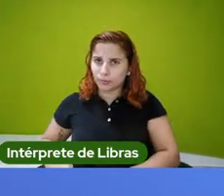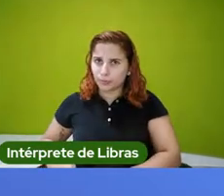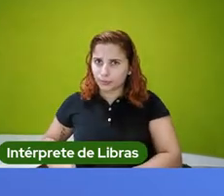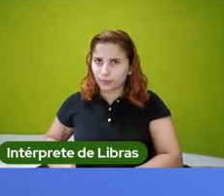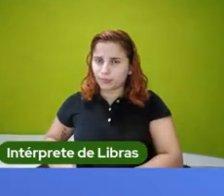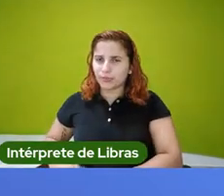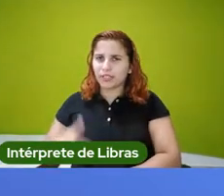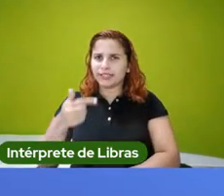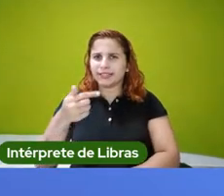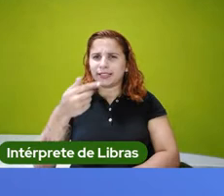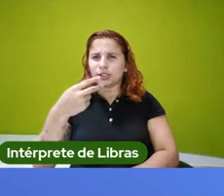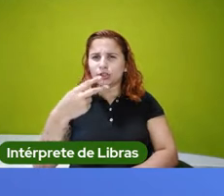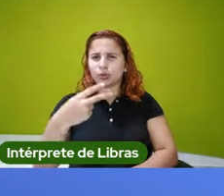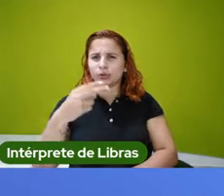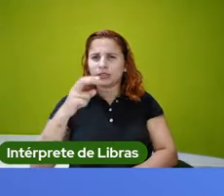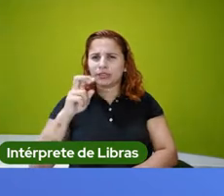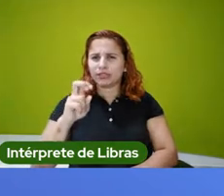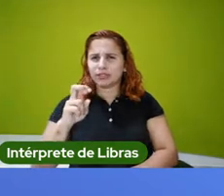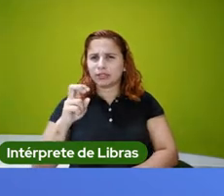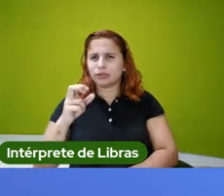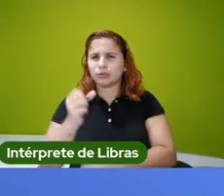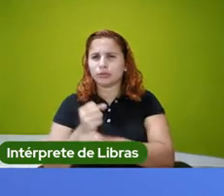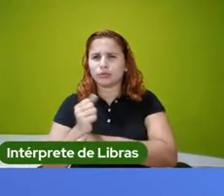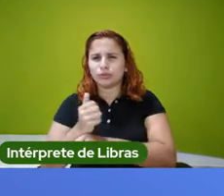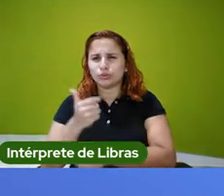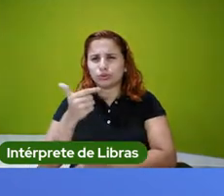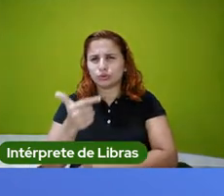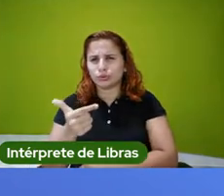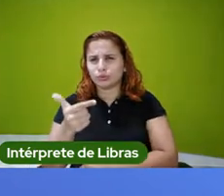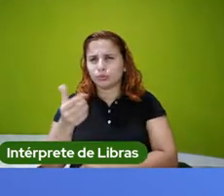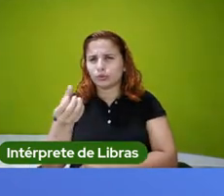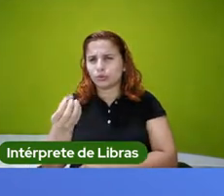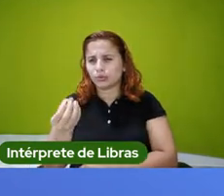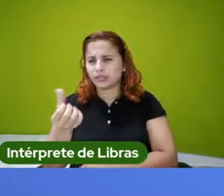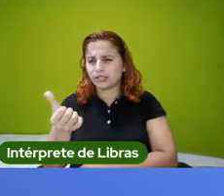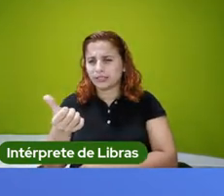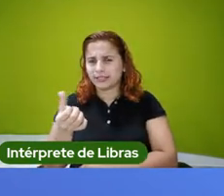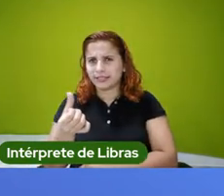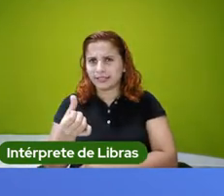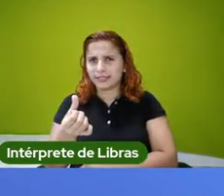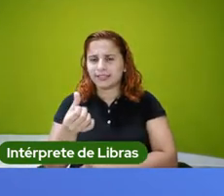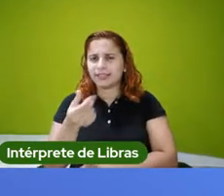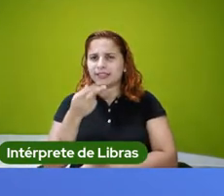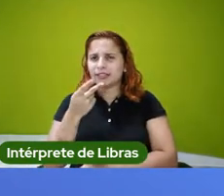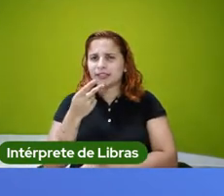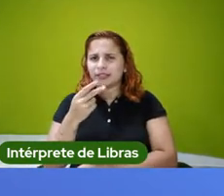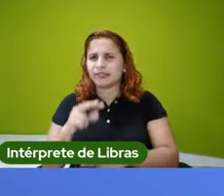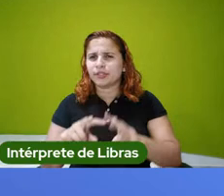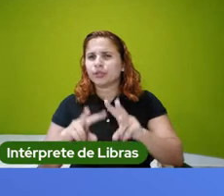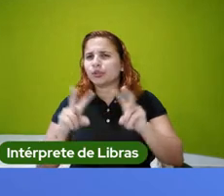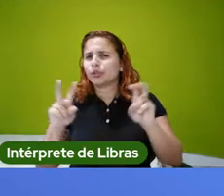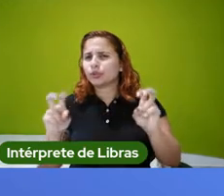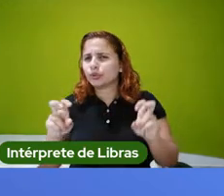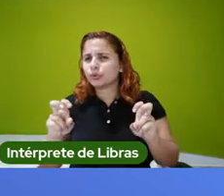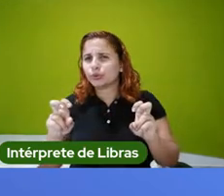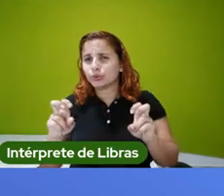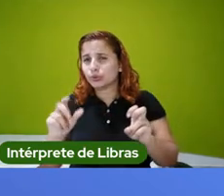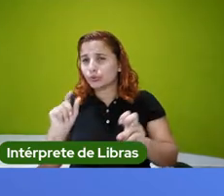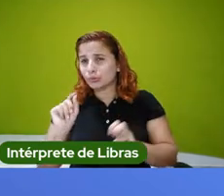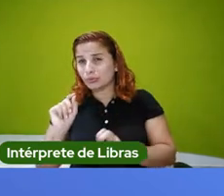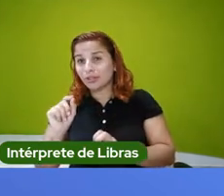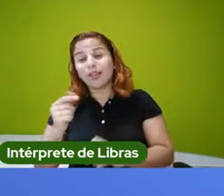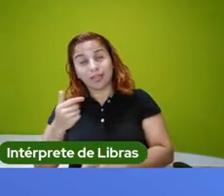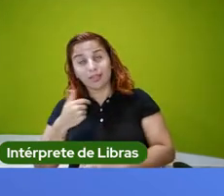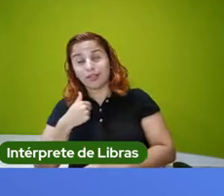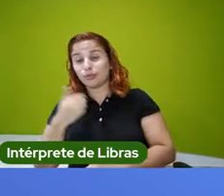8725 de 2016, que criou a Rede Intersetorial de Reabilitação Integral, que era exatamente isso que eu estou falando